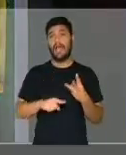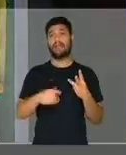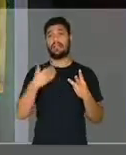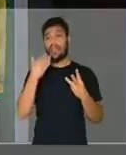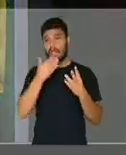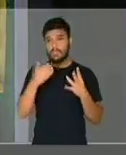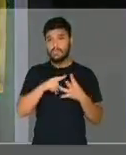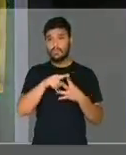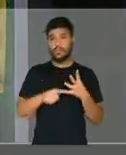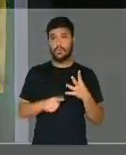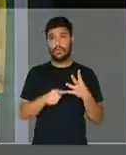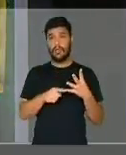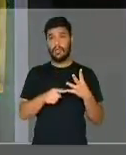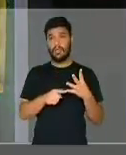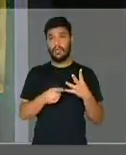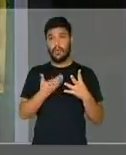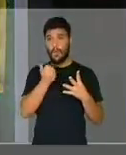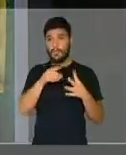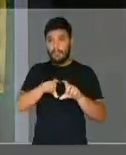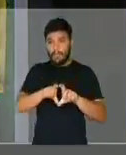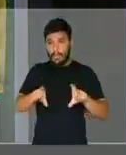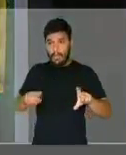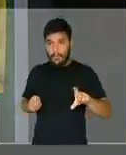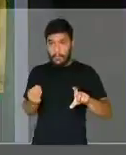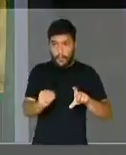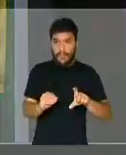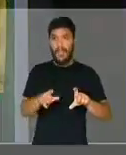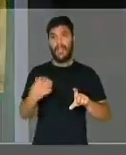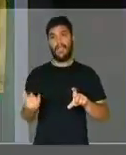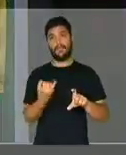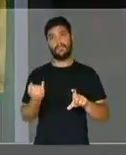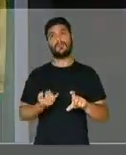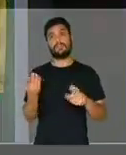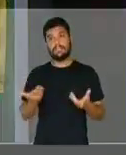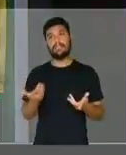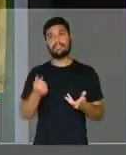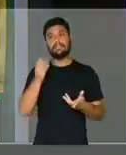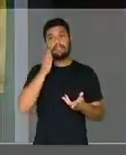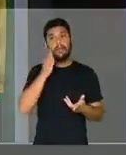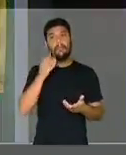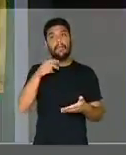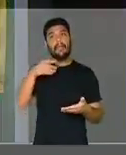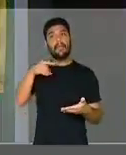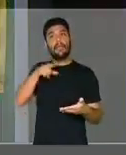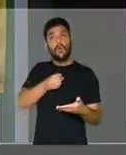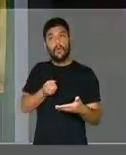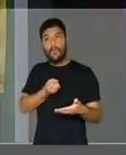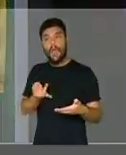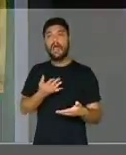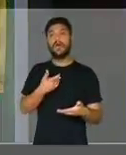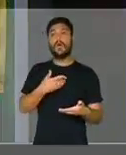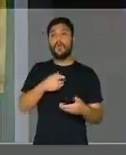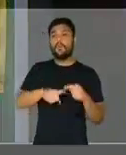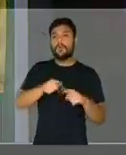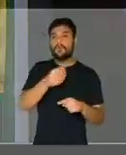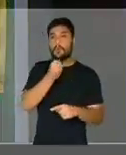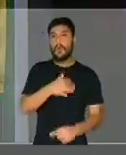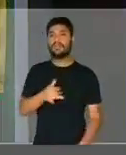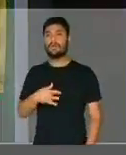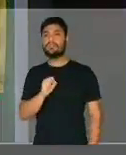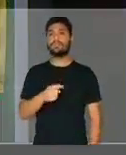é importante para que a sociedade e o consumidor possa ter acesso a produtos de boa qualidade. Já